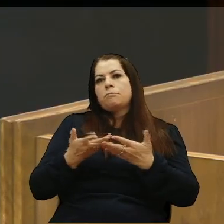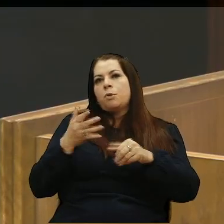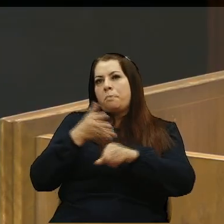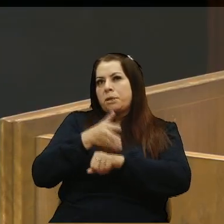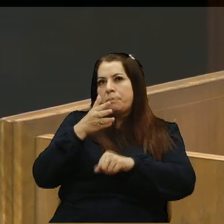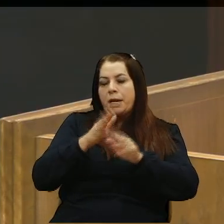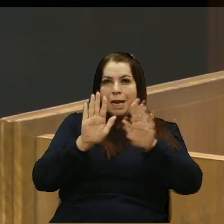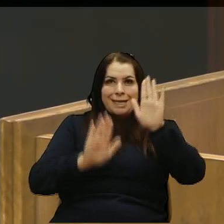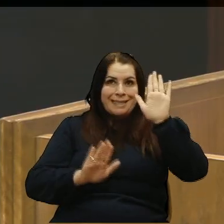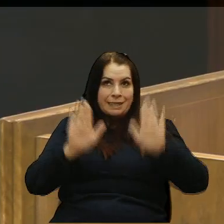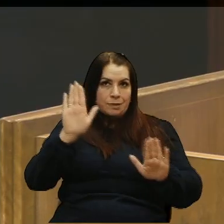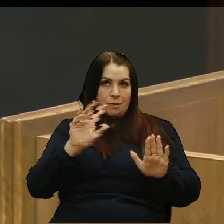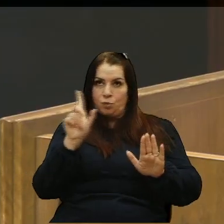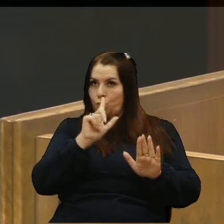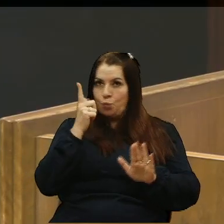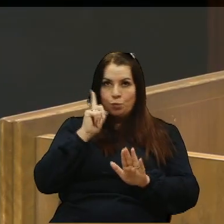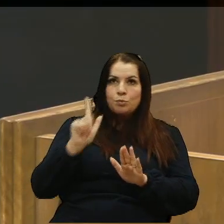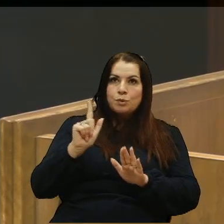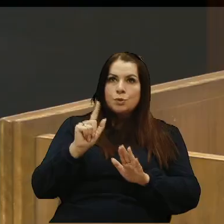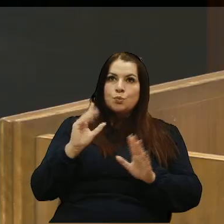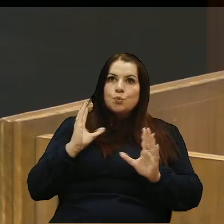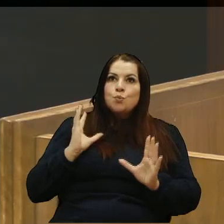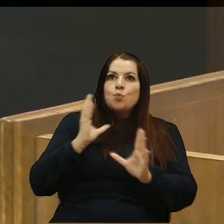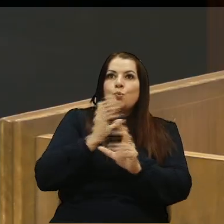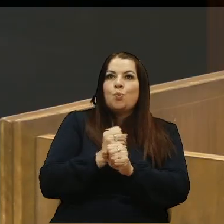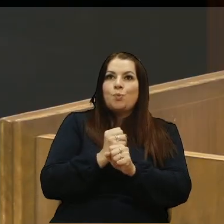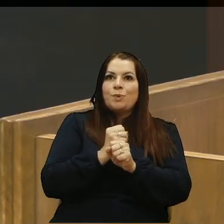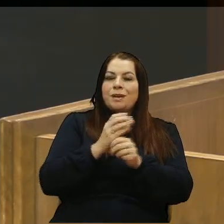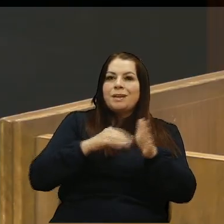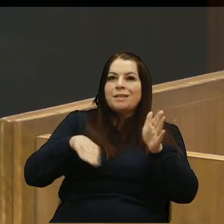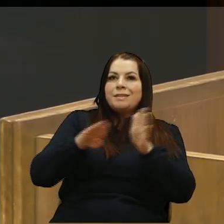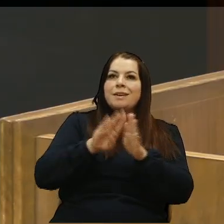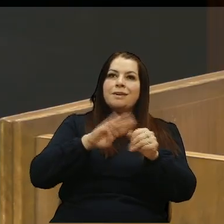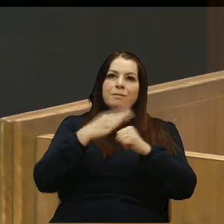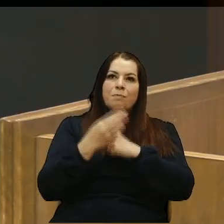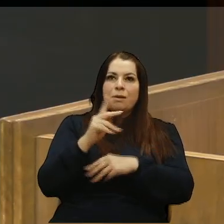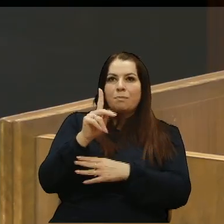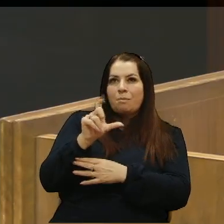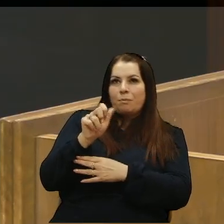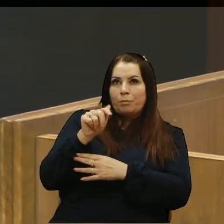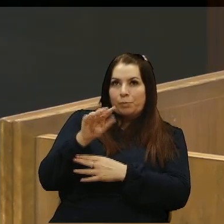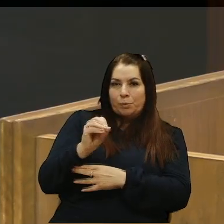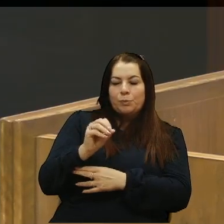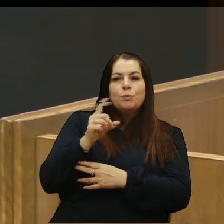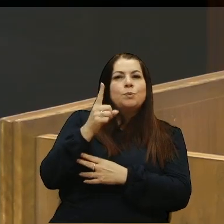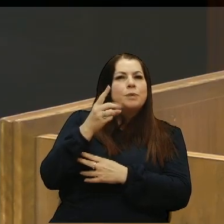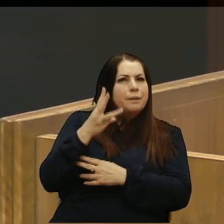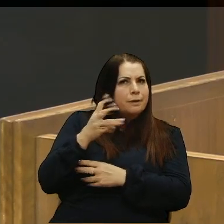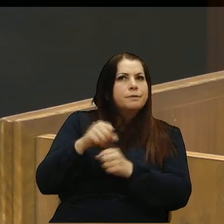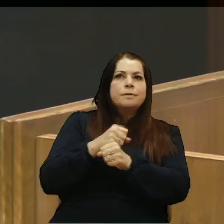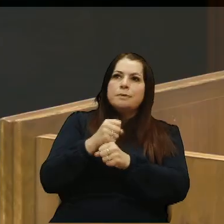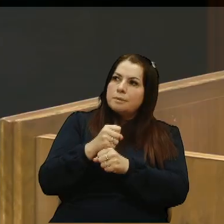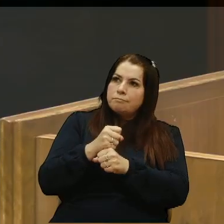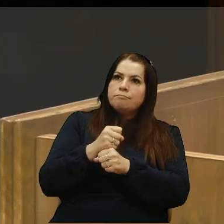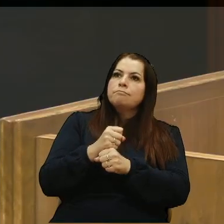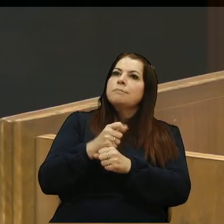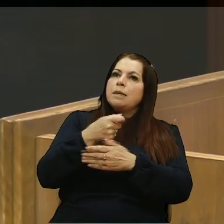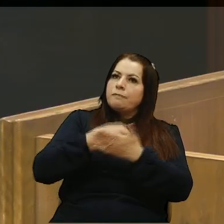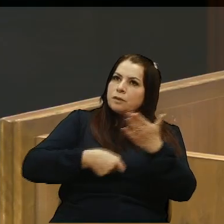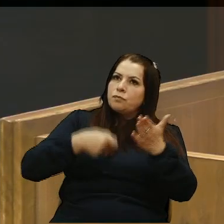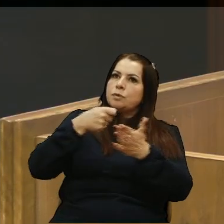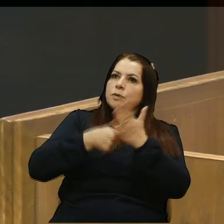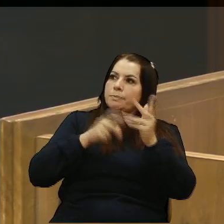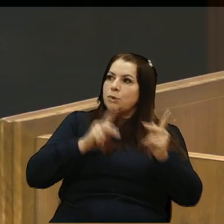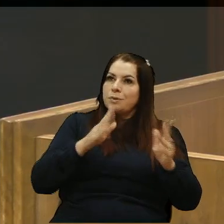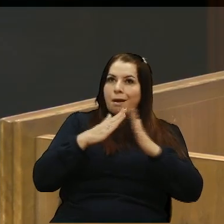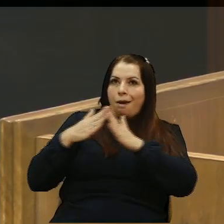participaram da licitação e não conseguiram concluir. A entrada do bairro Planalto, há 13 anos, era reivindicação dos